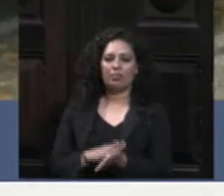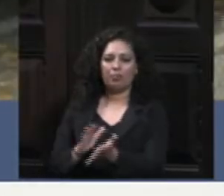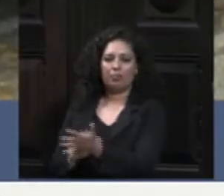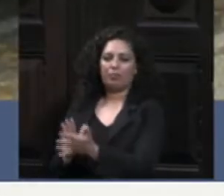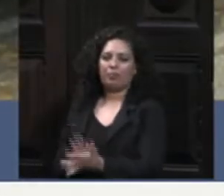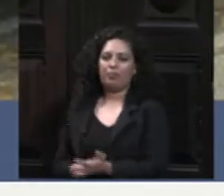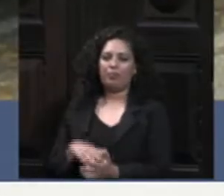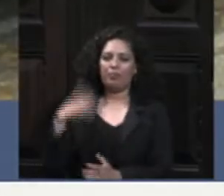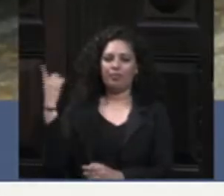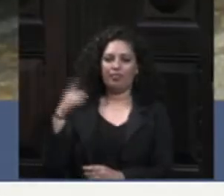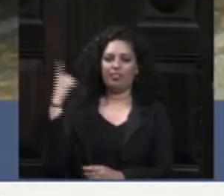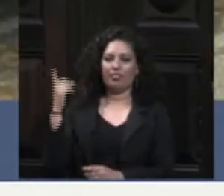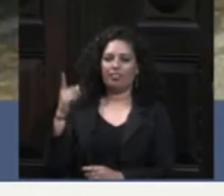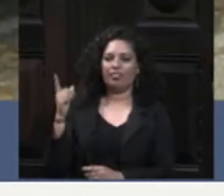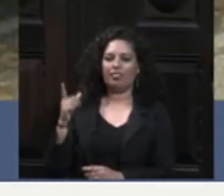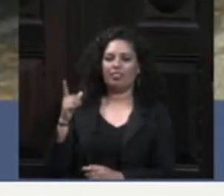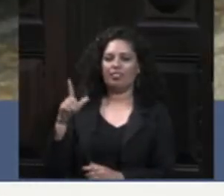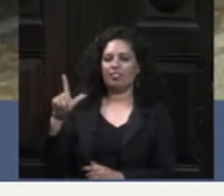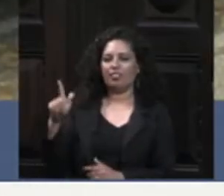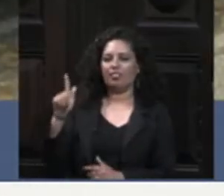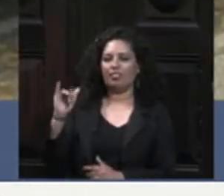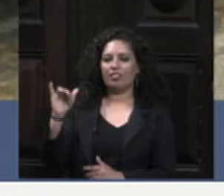Parabenizar o deputado Gilberto Palmares.